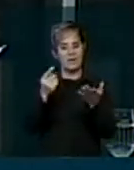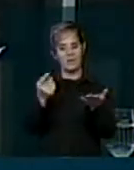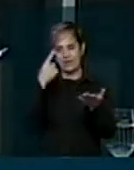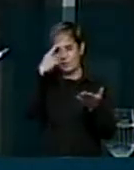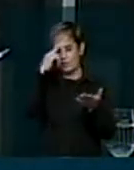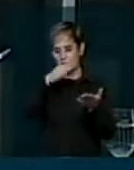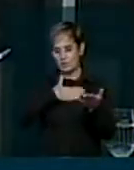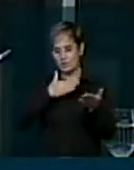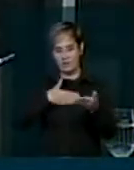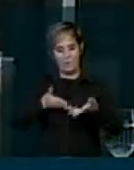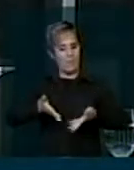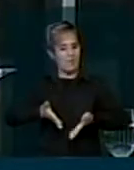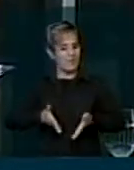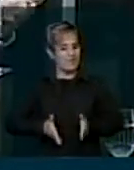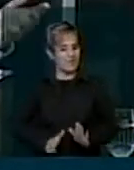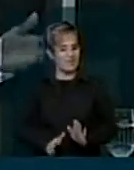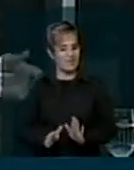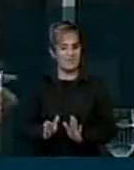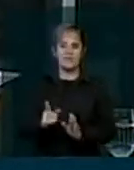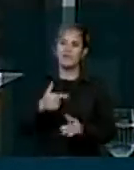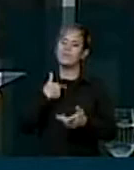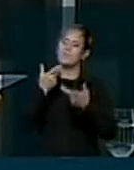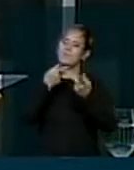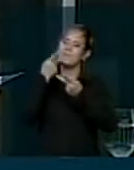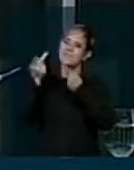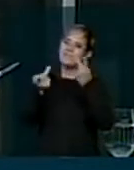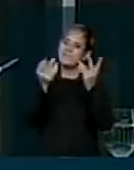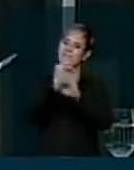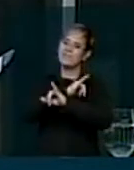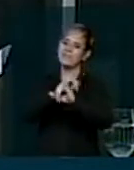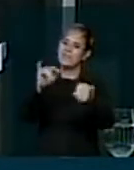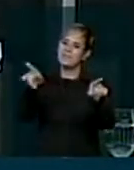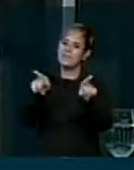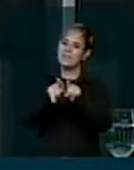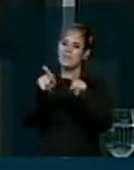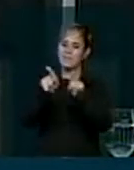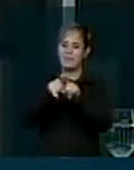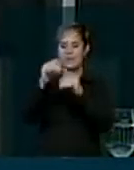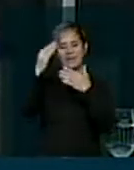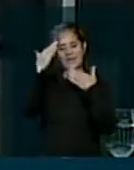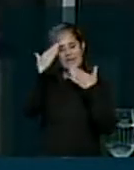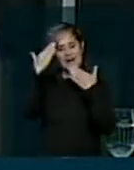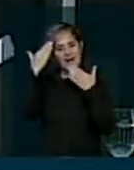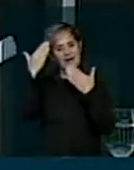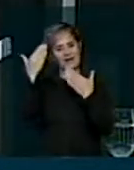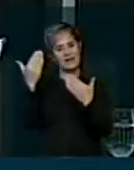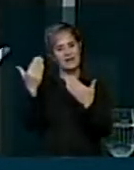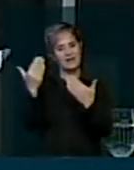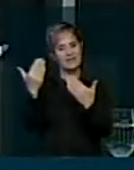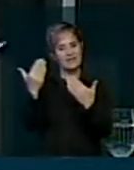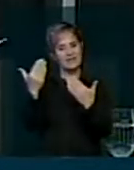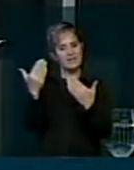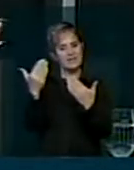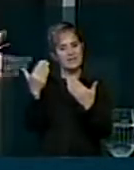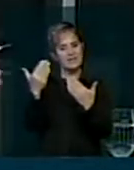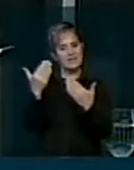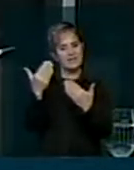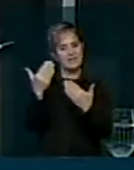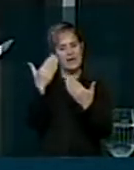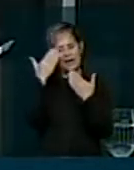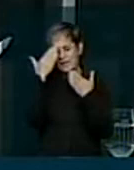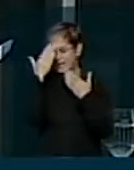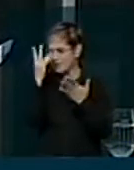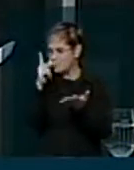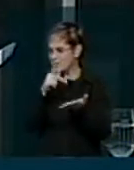meu nascimento, quero compartilhar e também agradecer, dar a minha